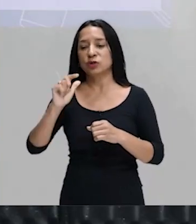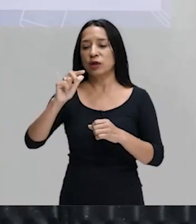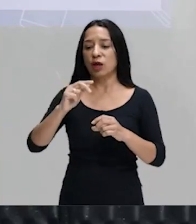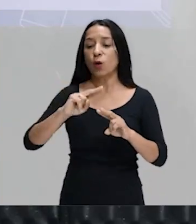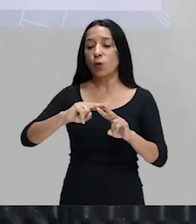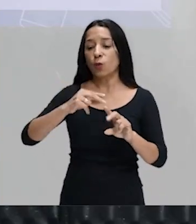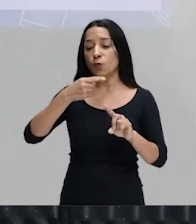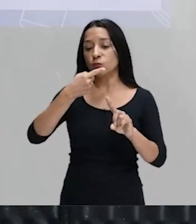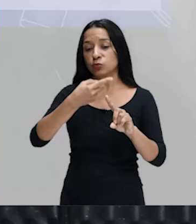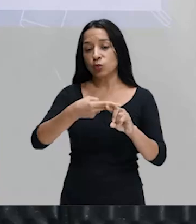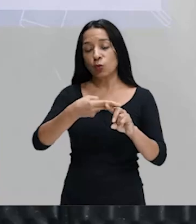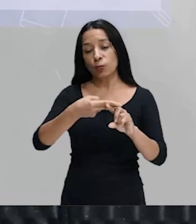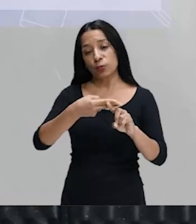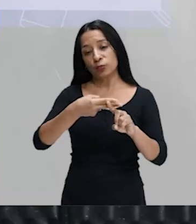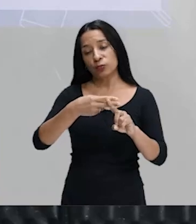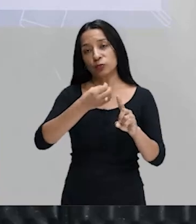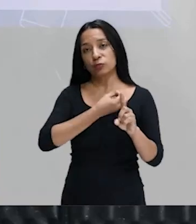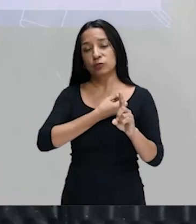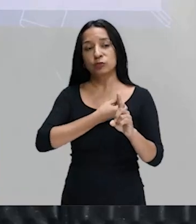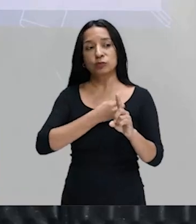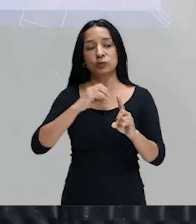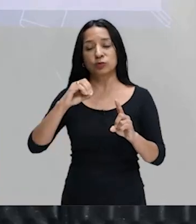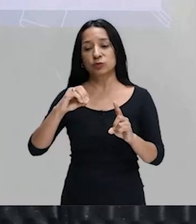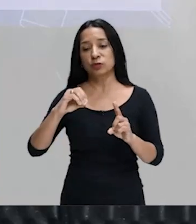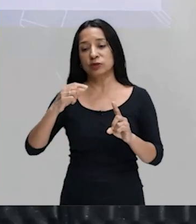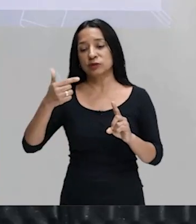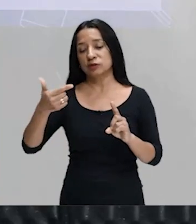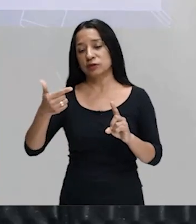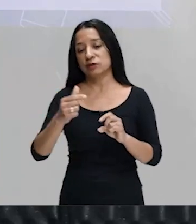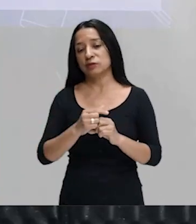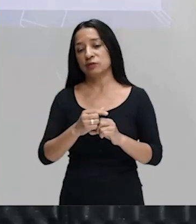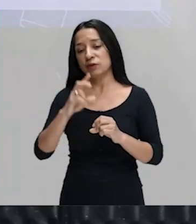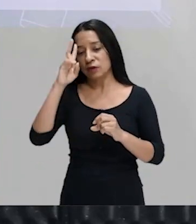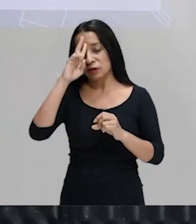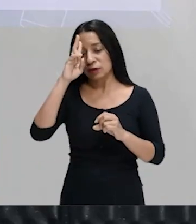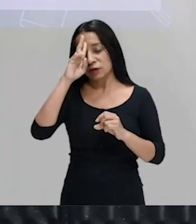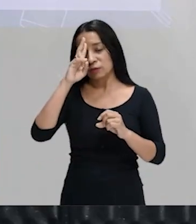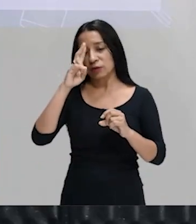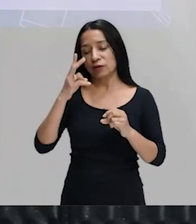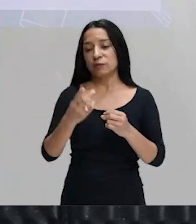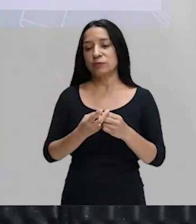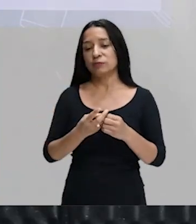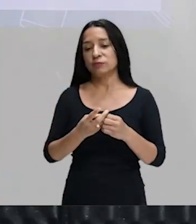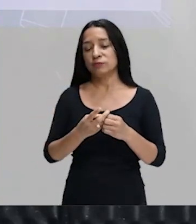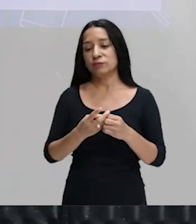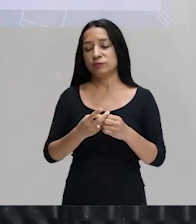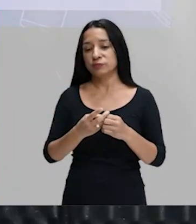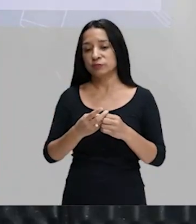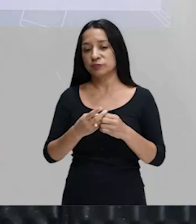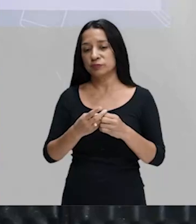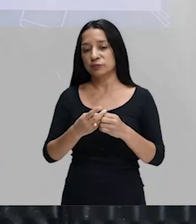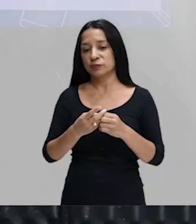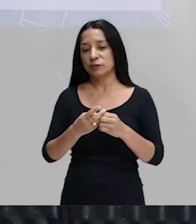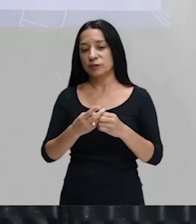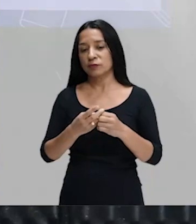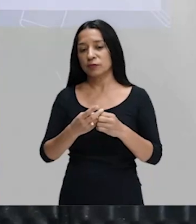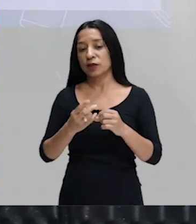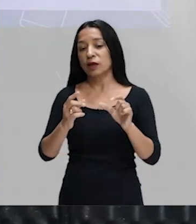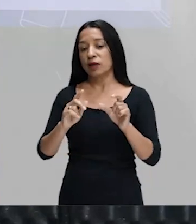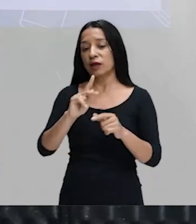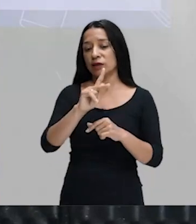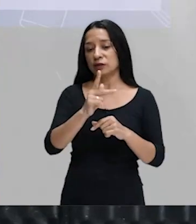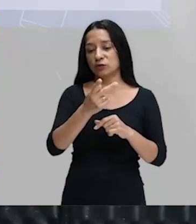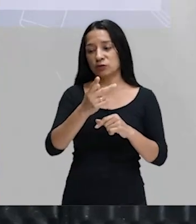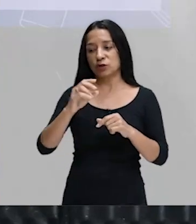porque vamos lembrar que a proporção de hidrogênio e oxigênio é de 2 para